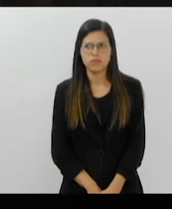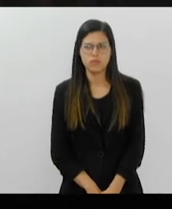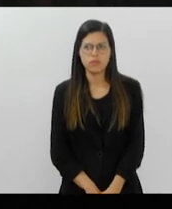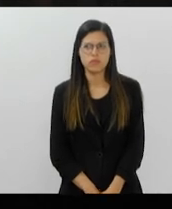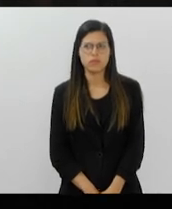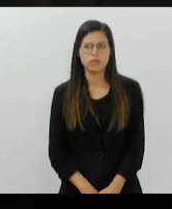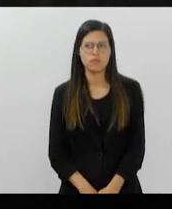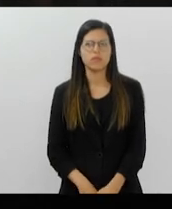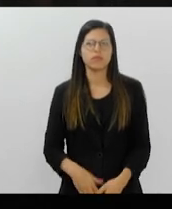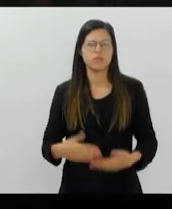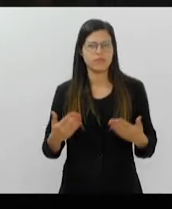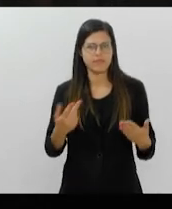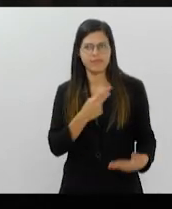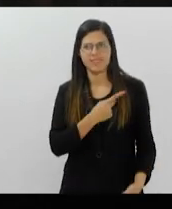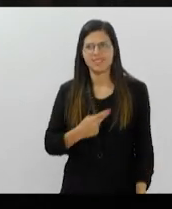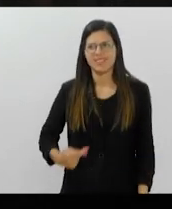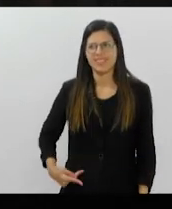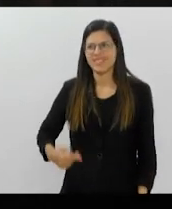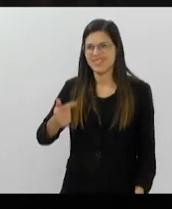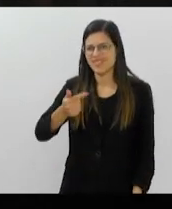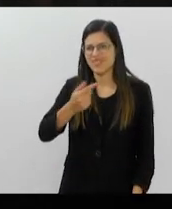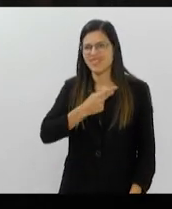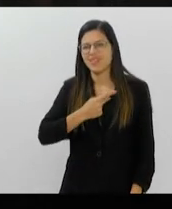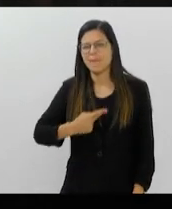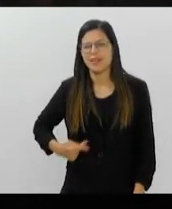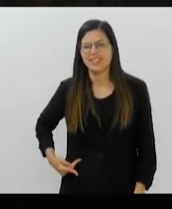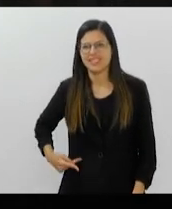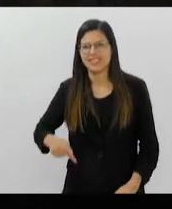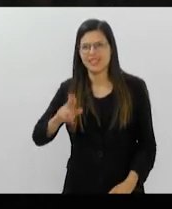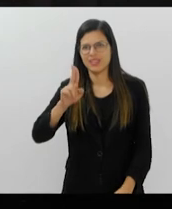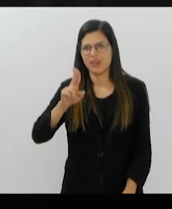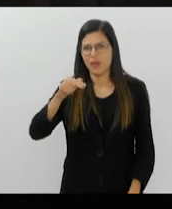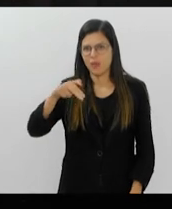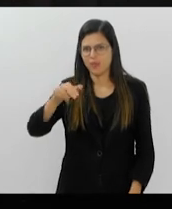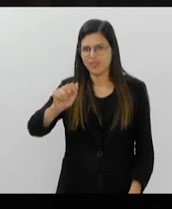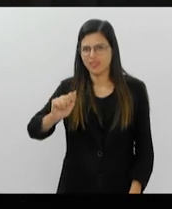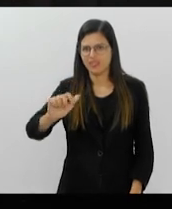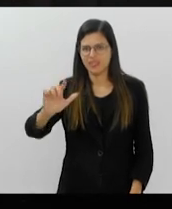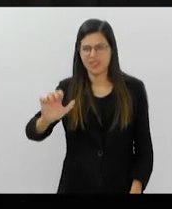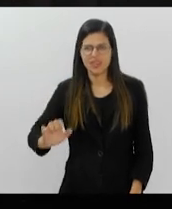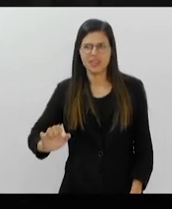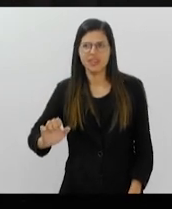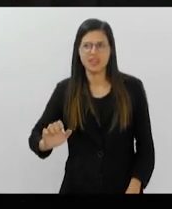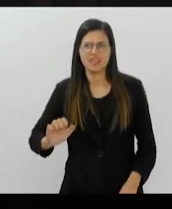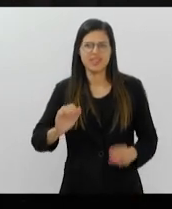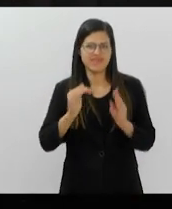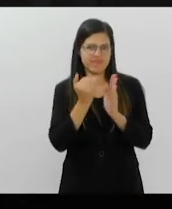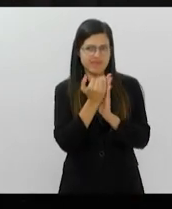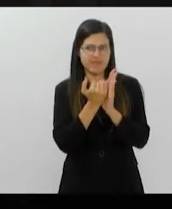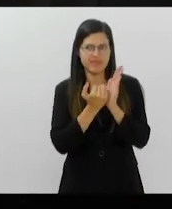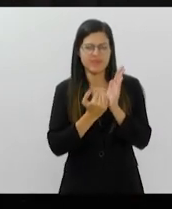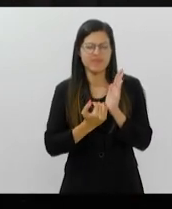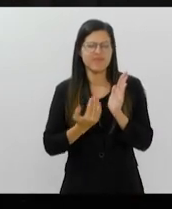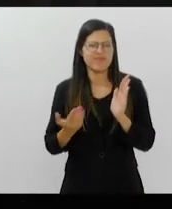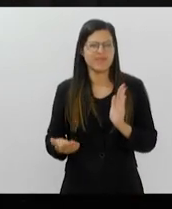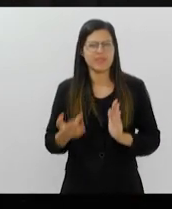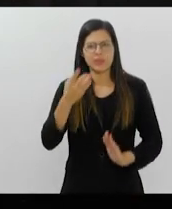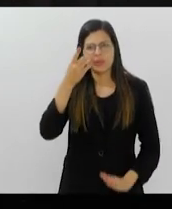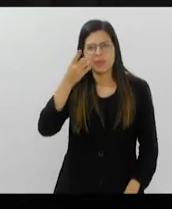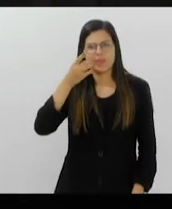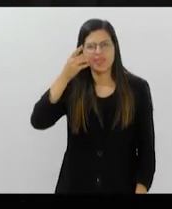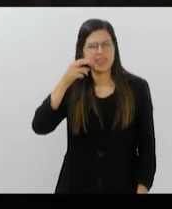vice-presidente da UNALI, desculpe, senhora presidente da Ordem do Dia, deputada Tia